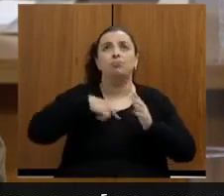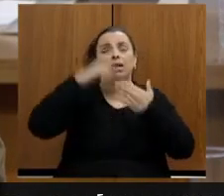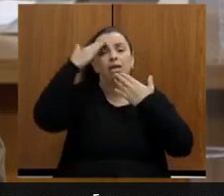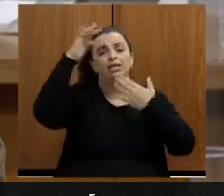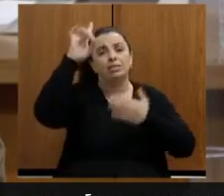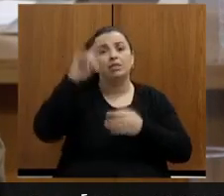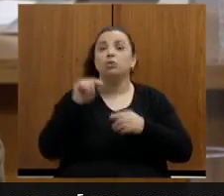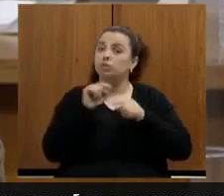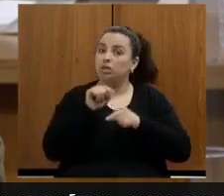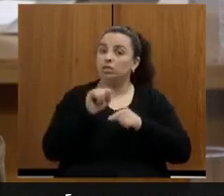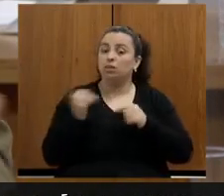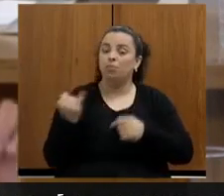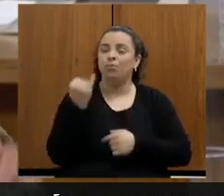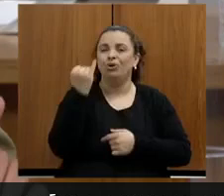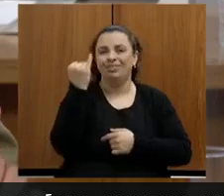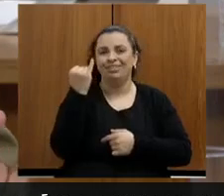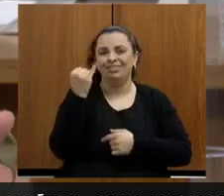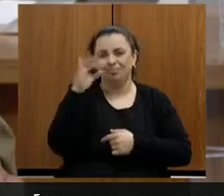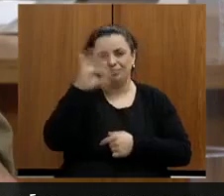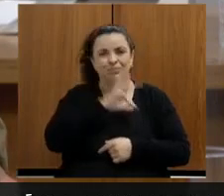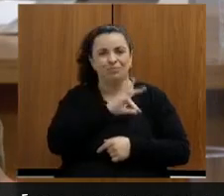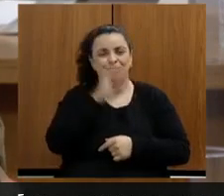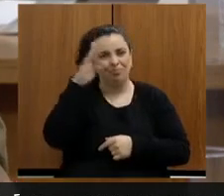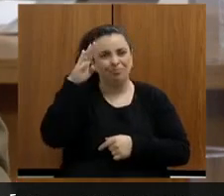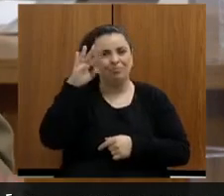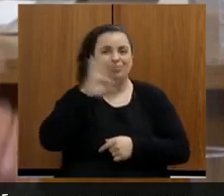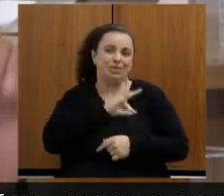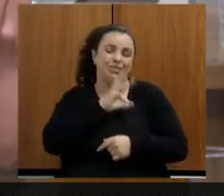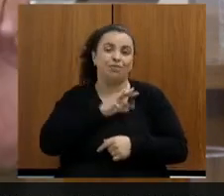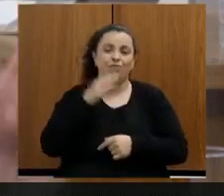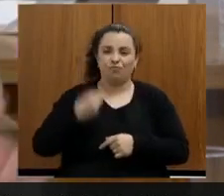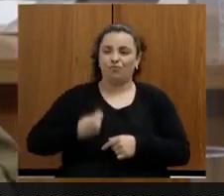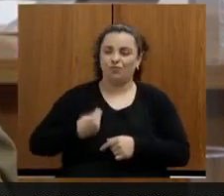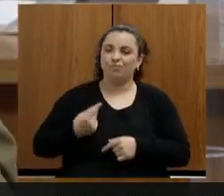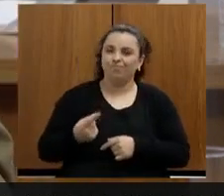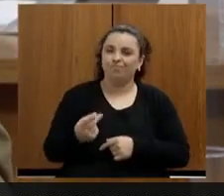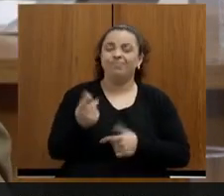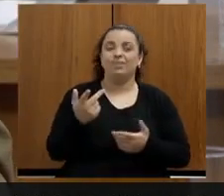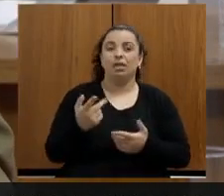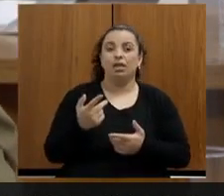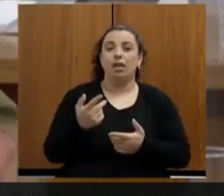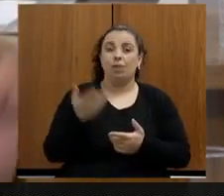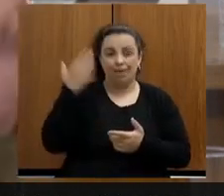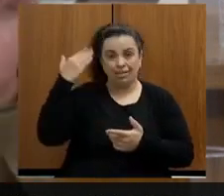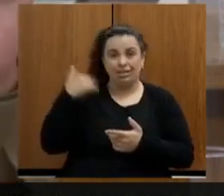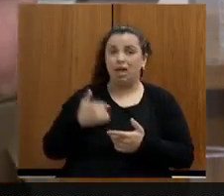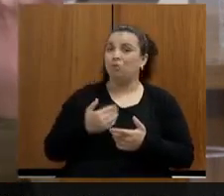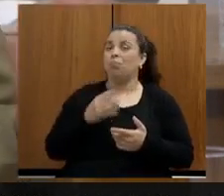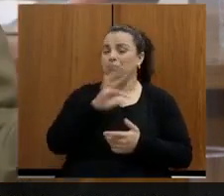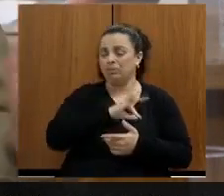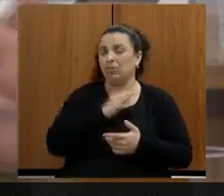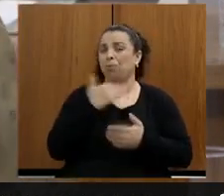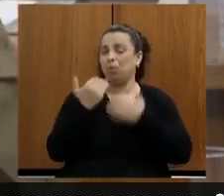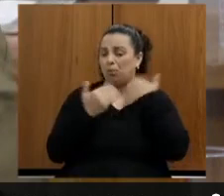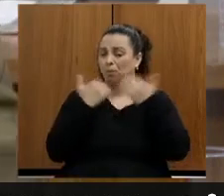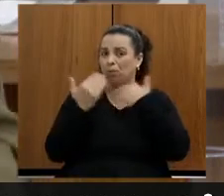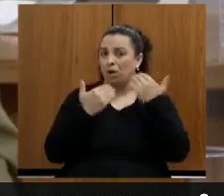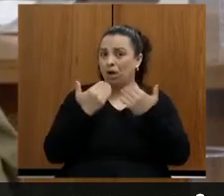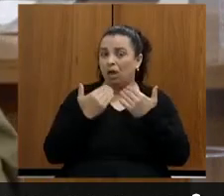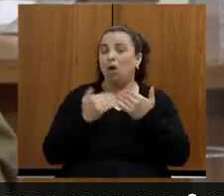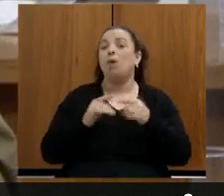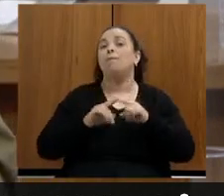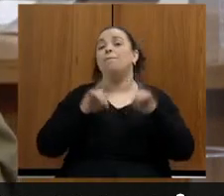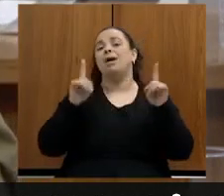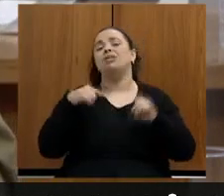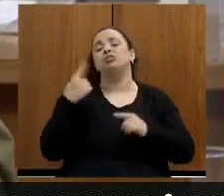e a gente mais a gente perdeu lá para trás só que Nós aprendemos nos reforçamos nosso protocolo nós os policiais não tá